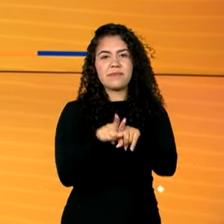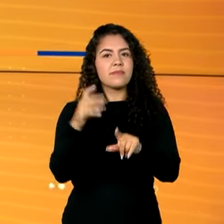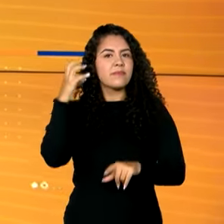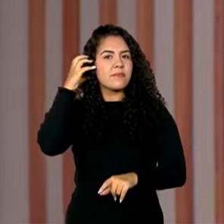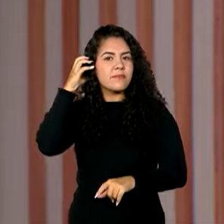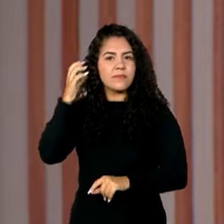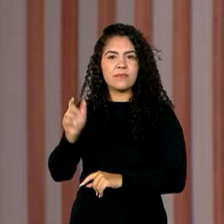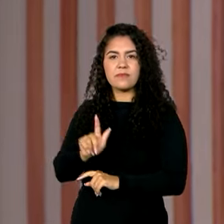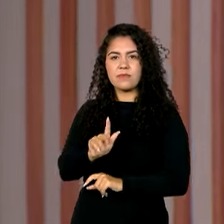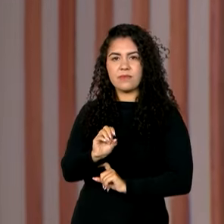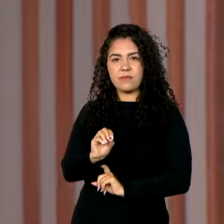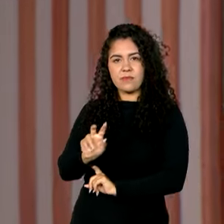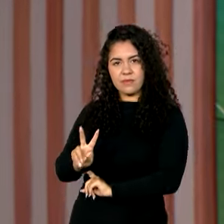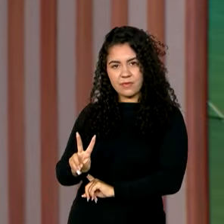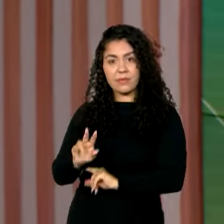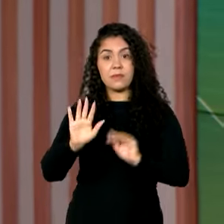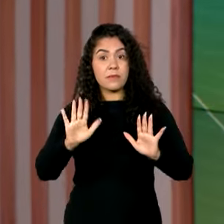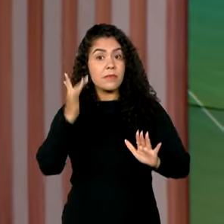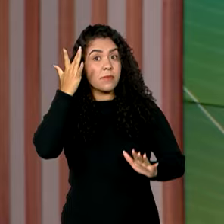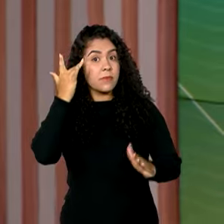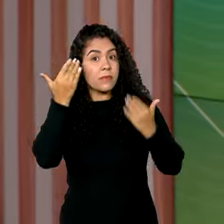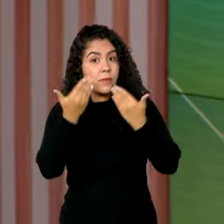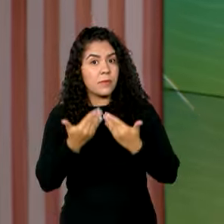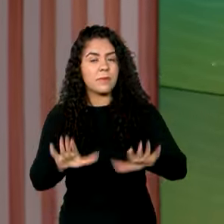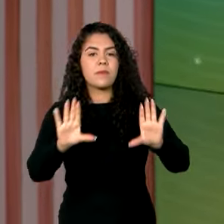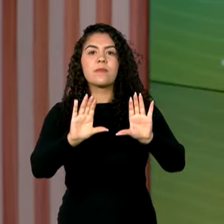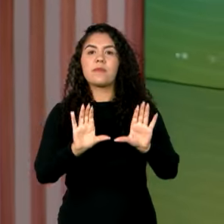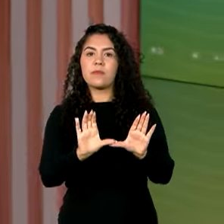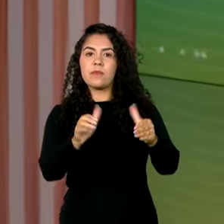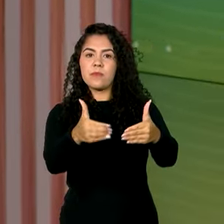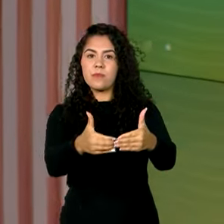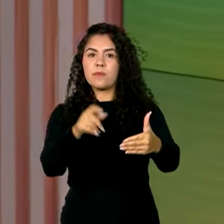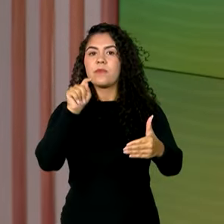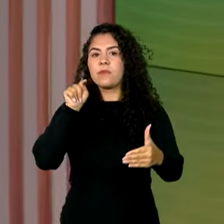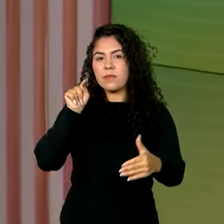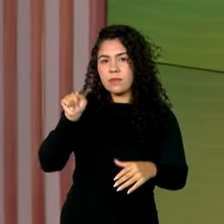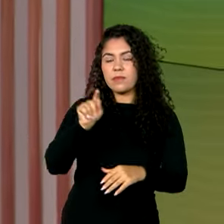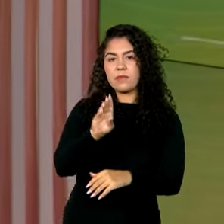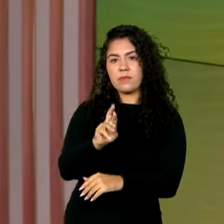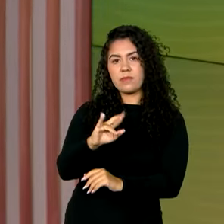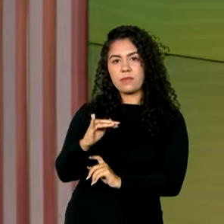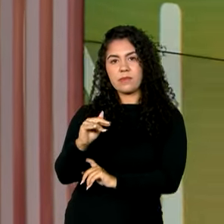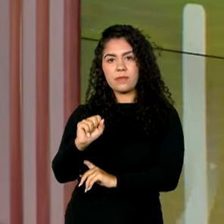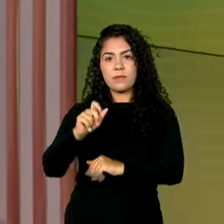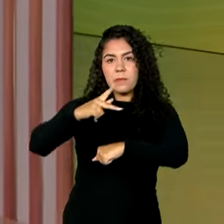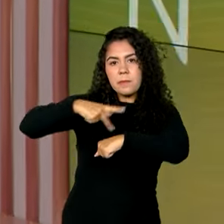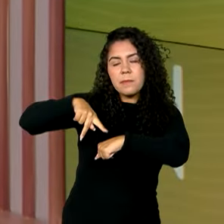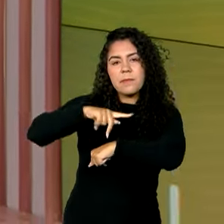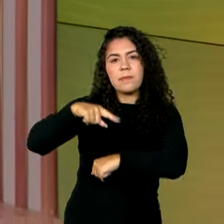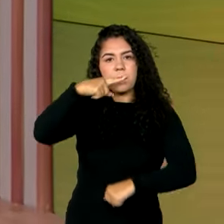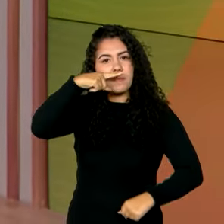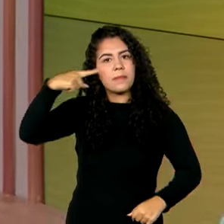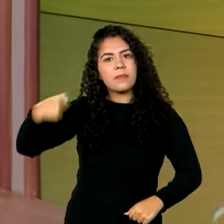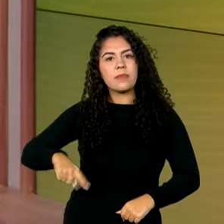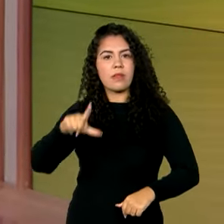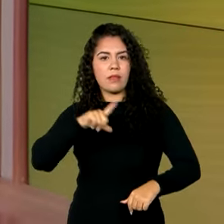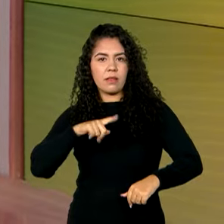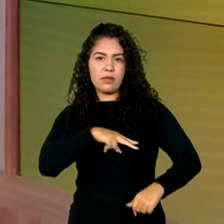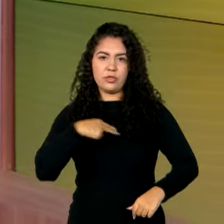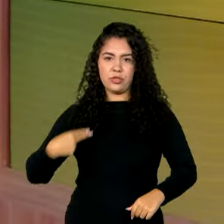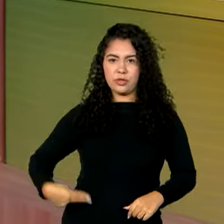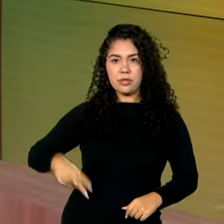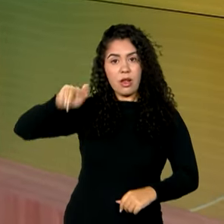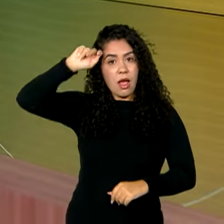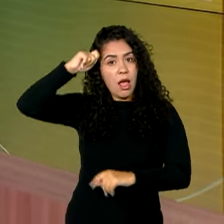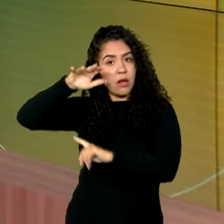Gov. Começa amanhã na Rússia a cúpula dos BRICS, o grupo que reúne Brasil, Rússia, Índia, China e África